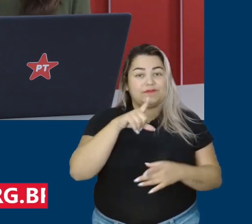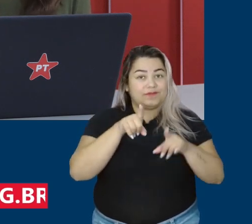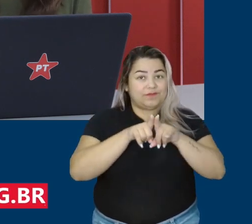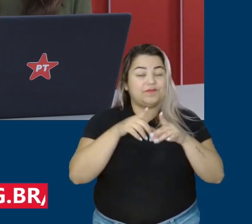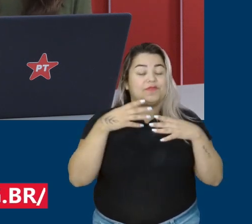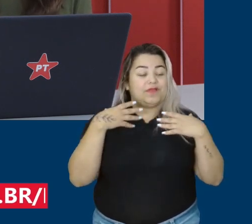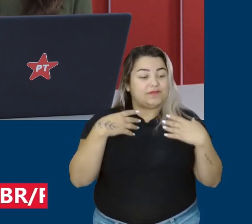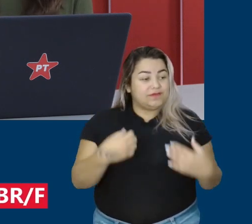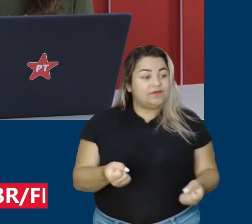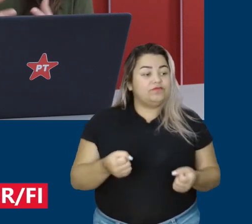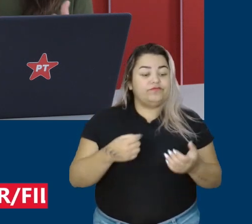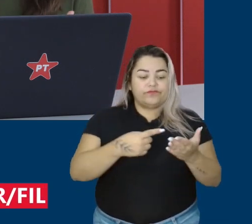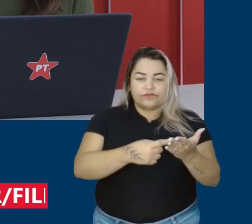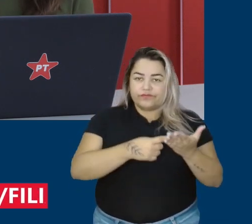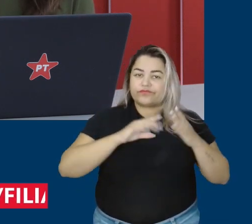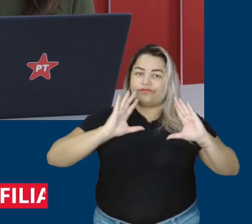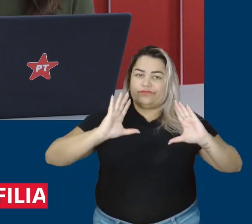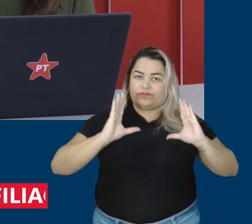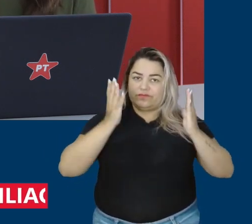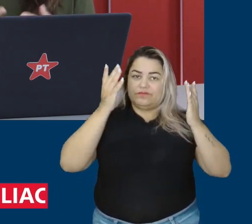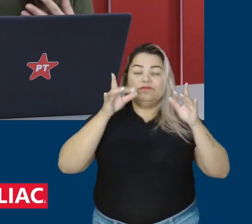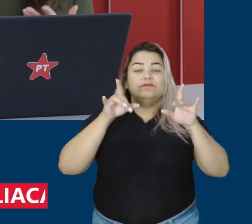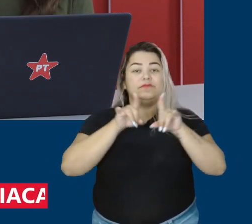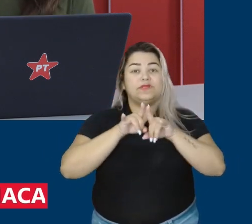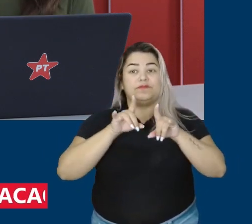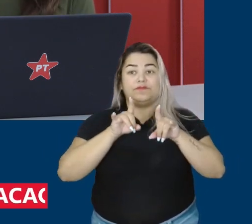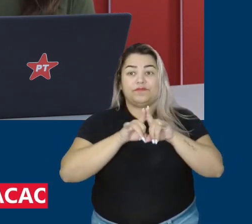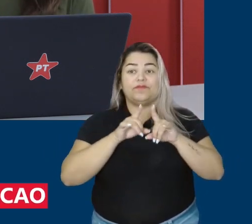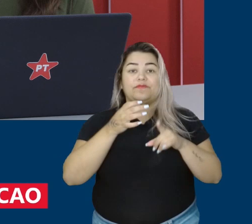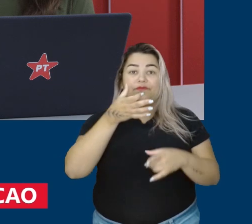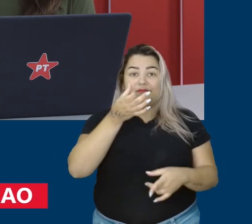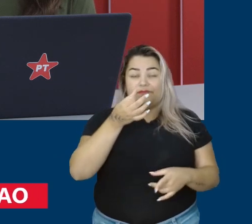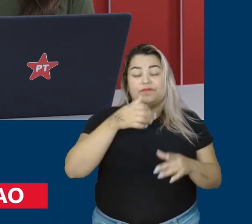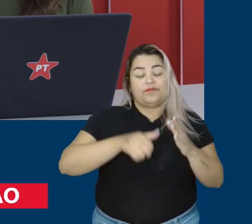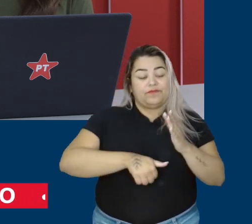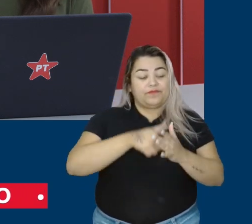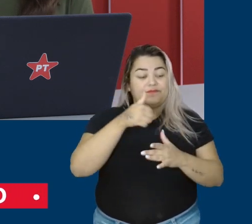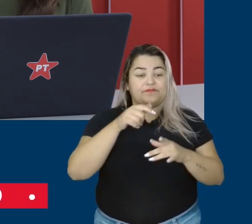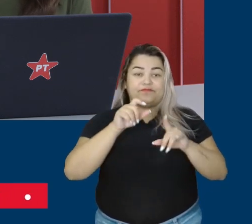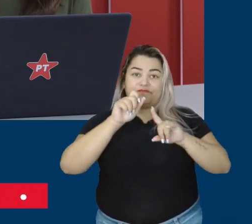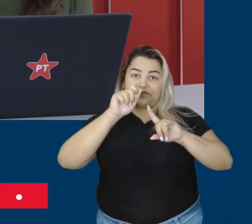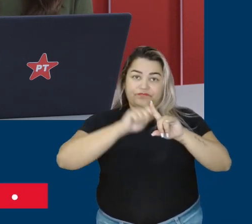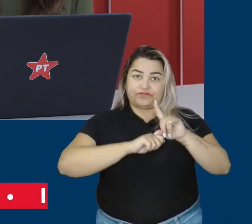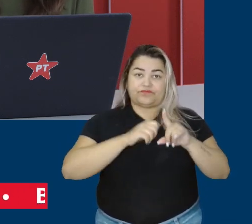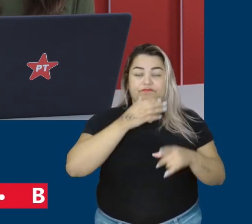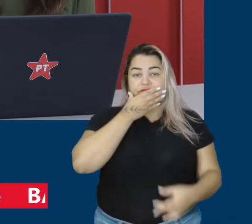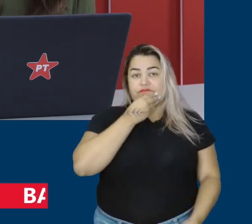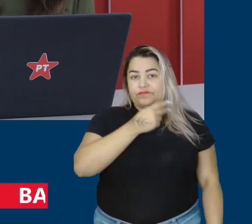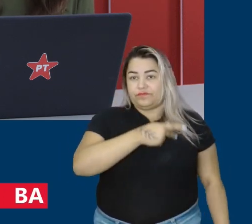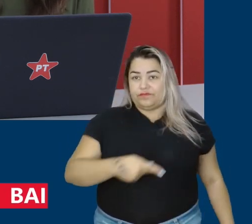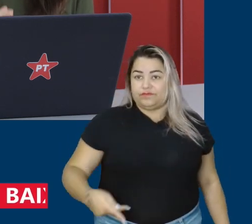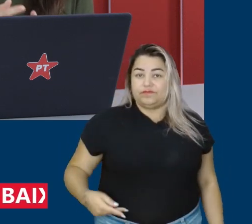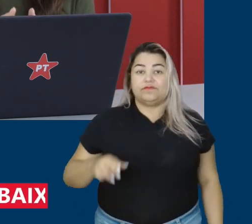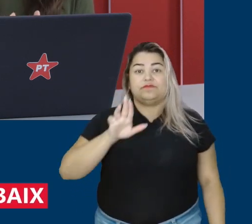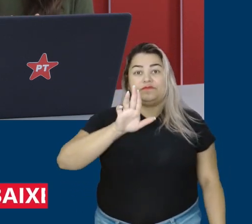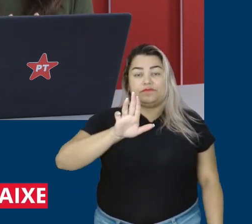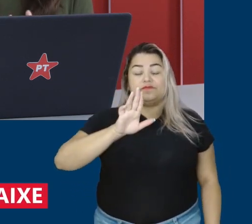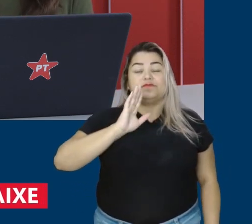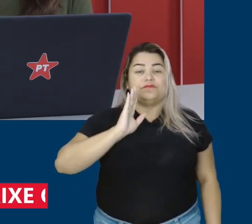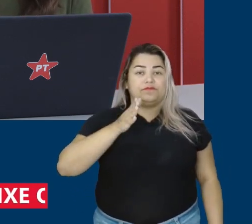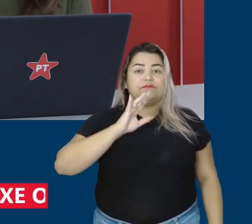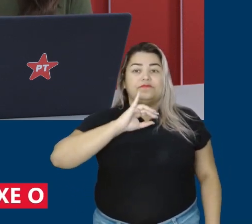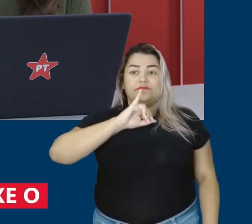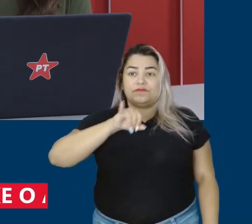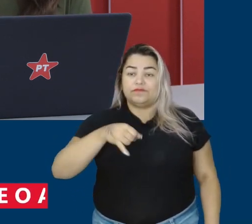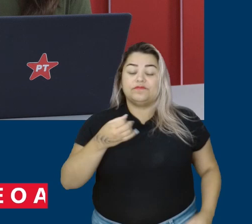nosso convite para a gente fazer essa celebração aí dos 6 primeiros meses do governo do presidente Lula, que já em janeiro deste